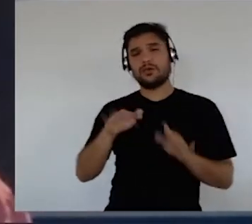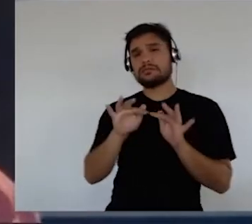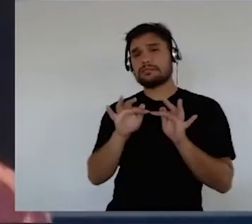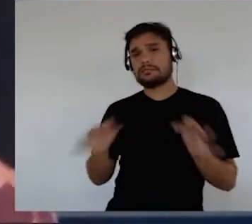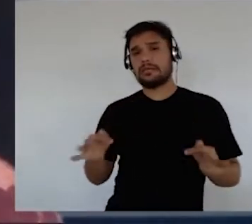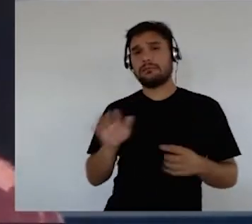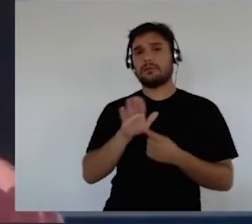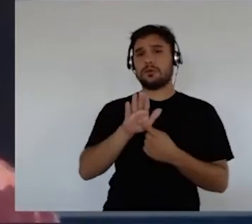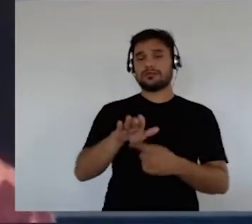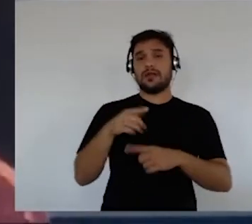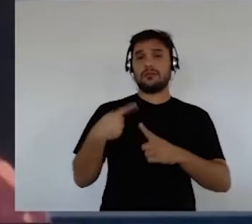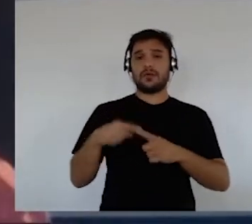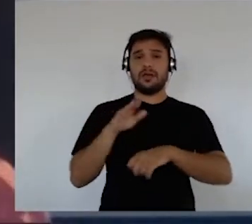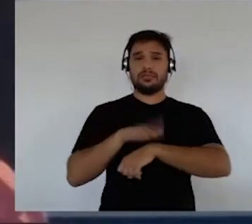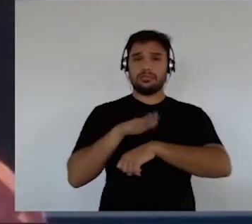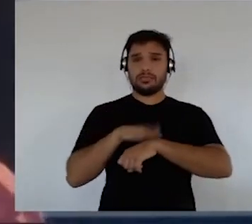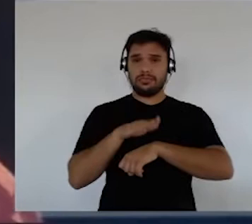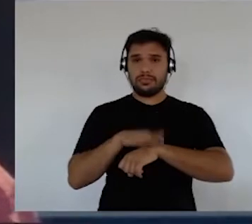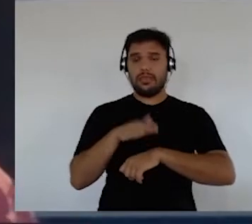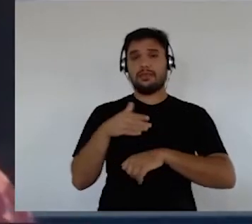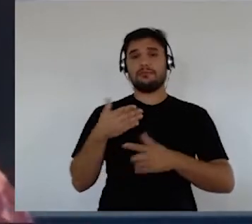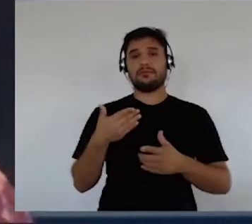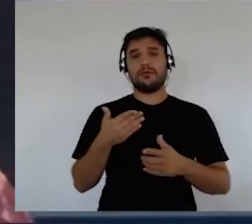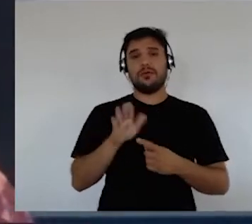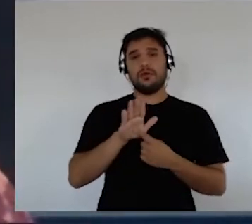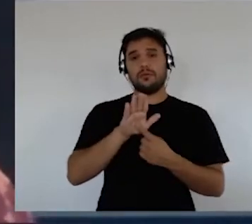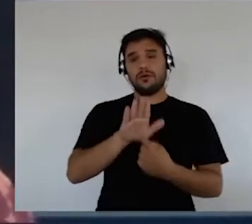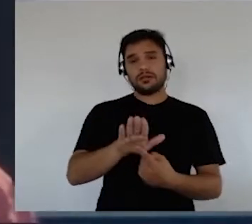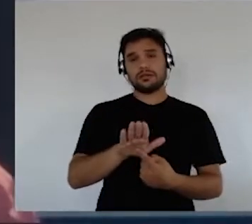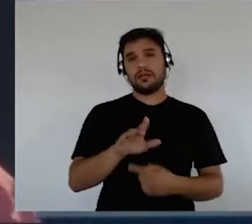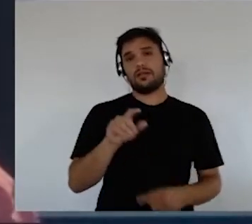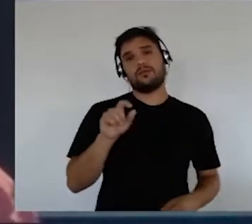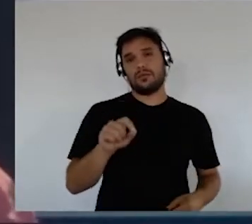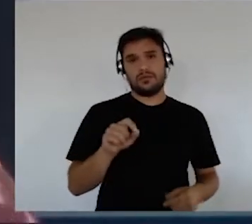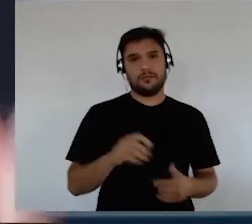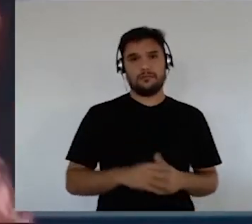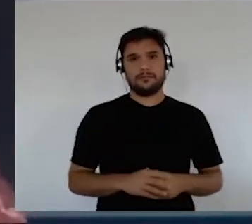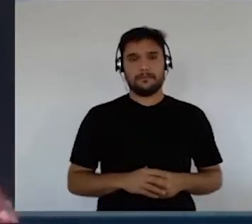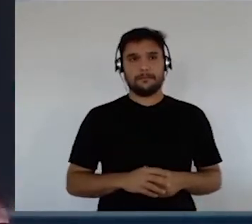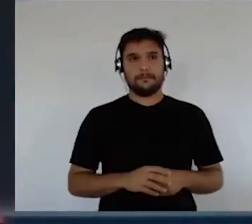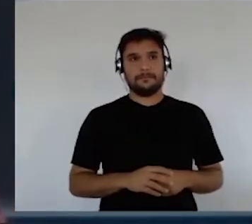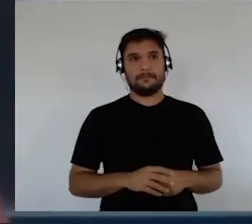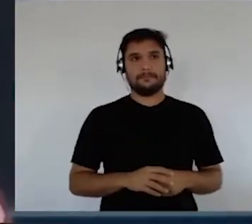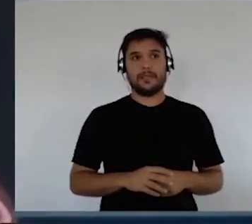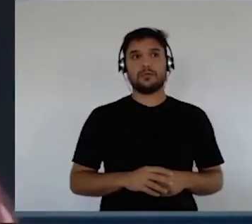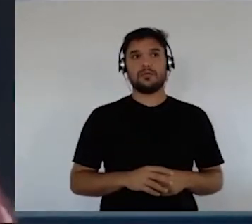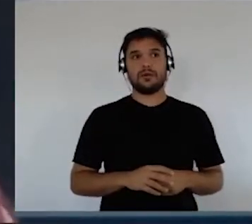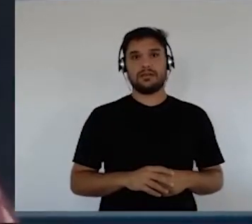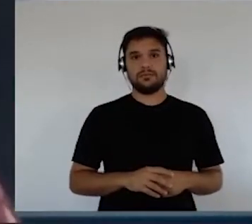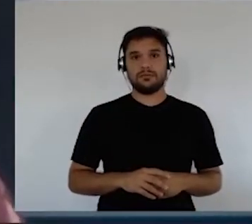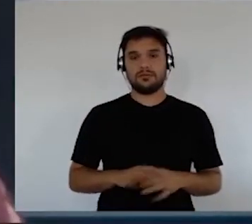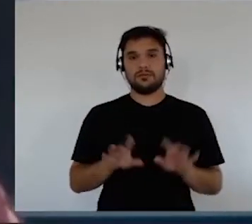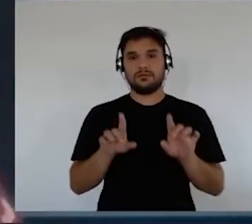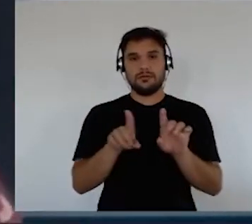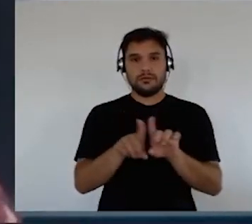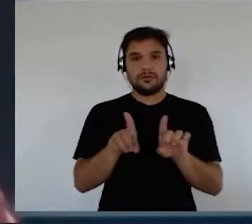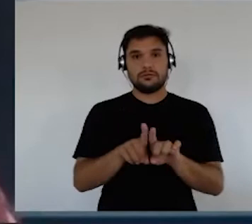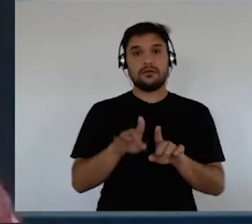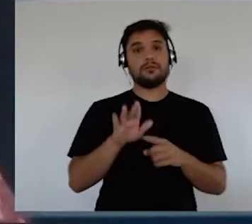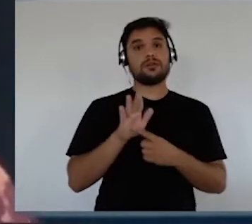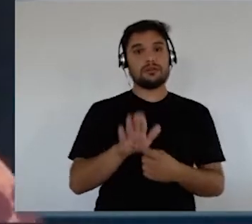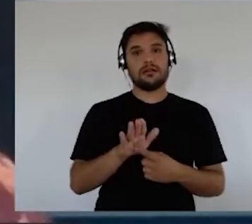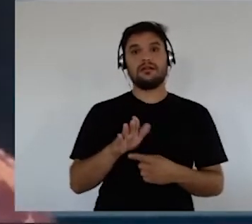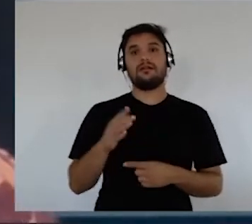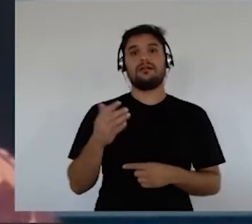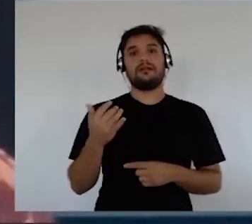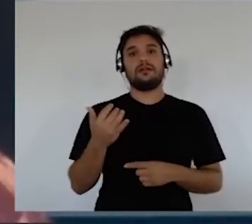simples, por causa do tempo, né, trazer aqui, na verdade, pontos principais que